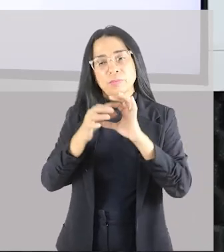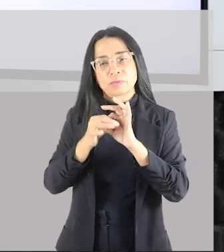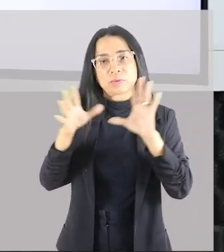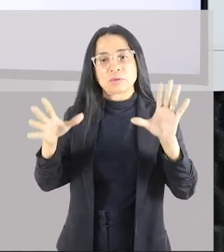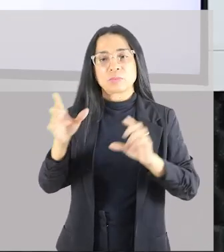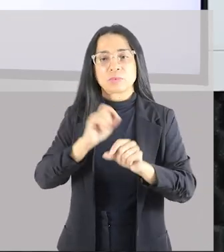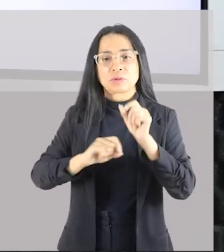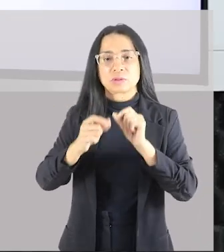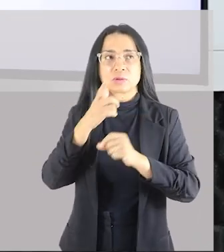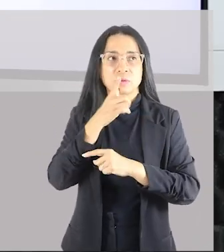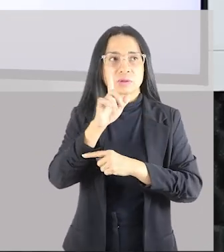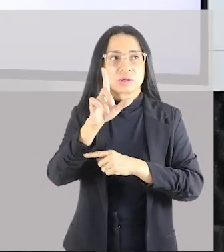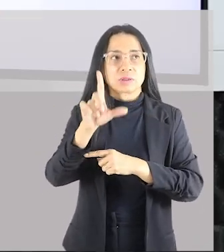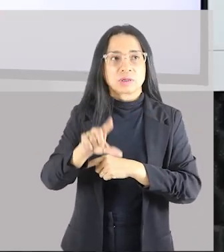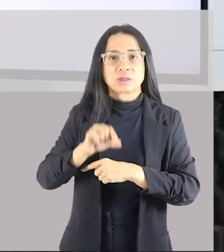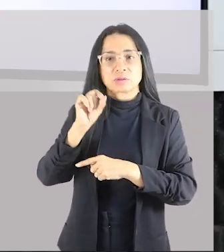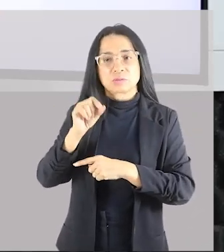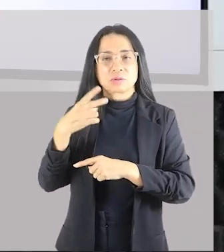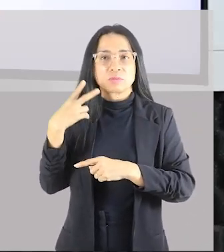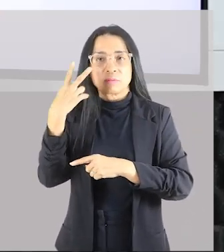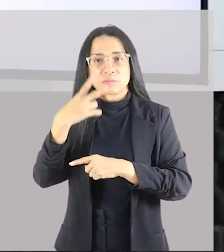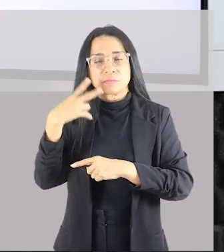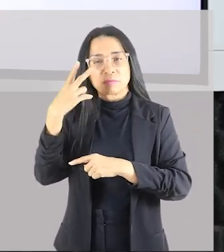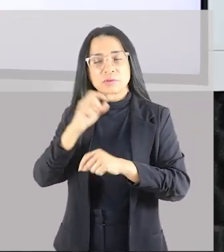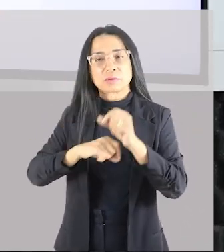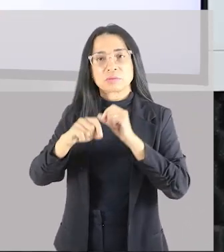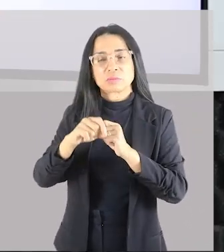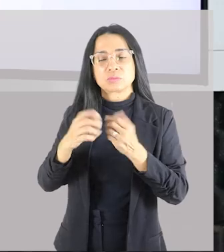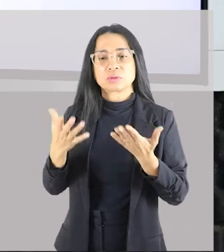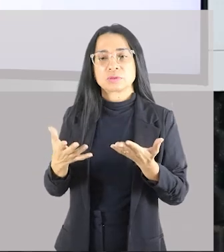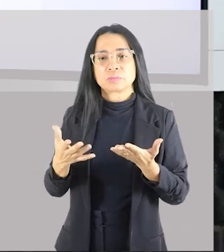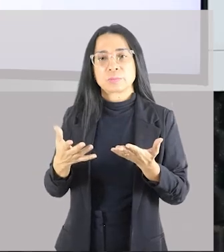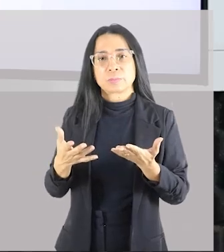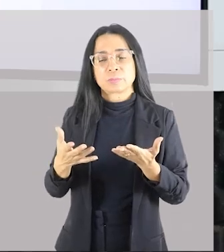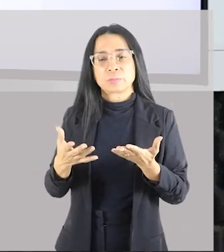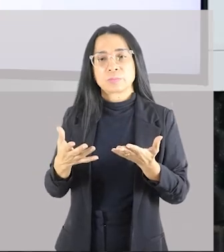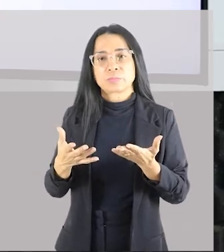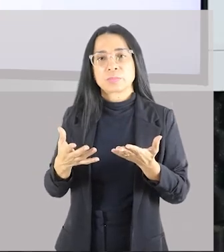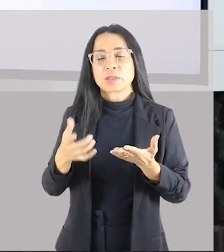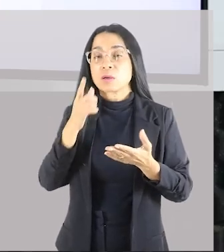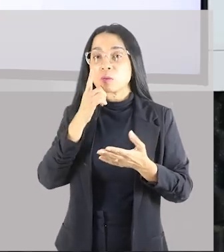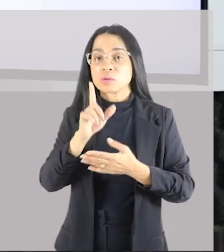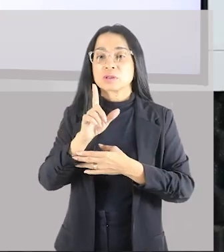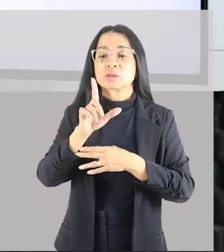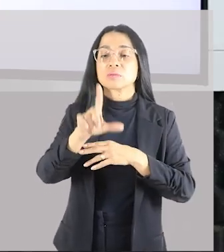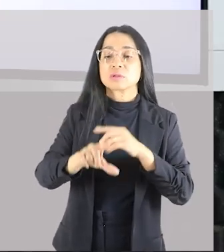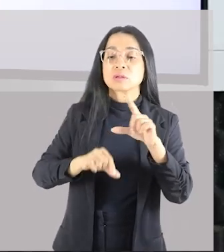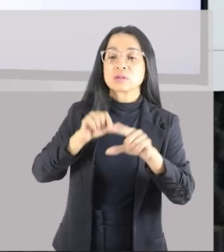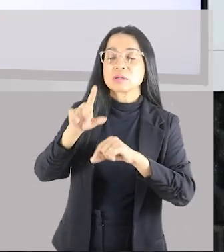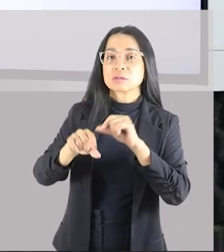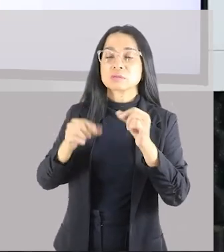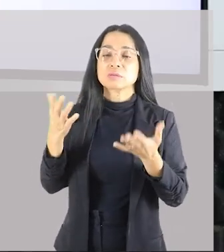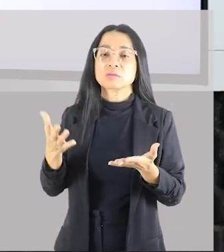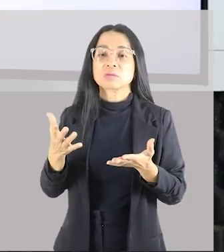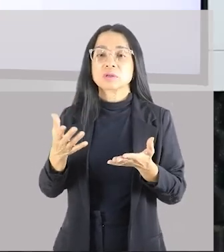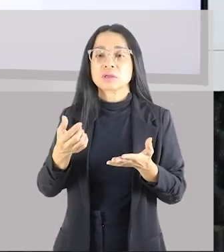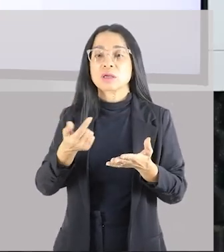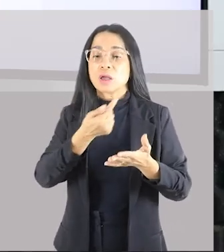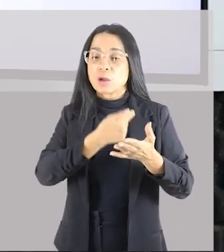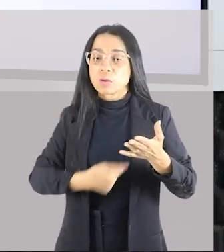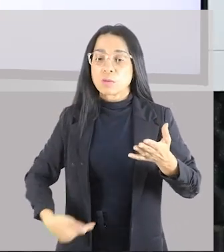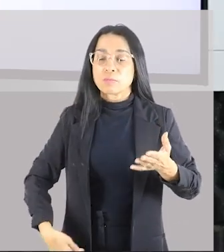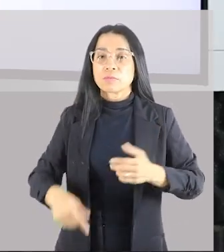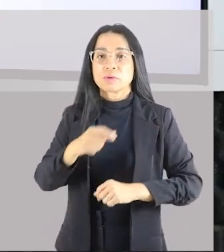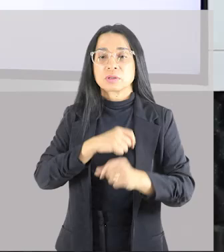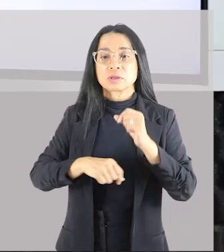democrático, nós conseguimos escolher vereadores que fazem parte do parlamento municipal, conseguimos eleger governadores